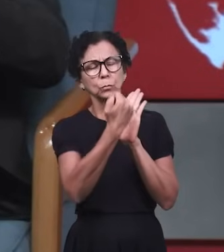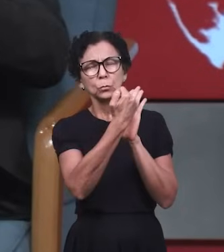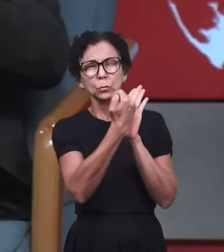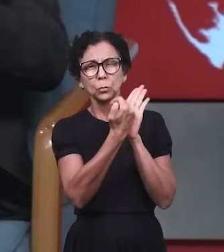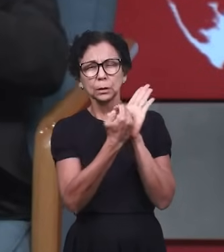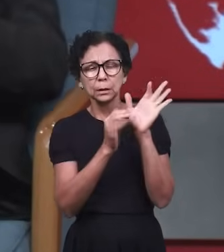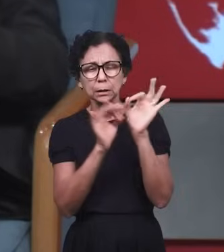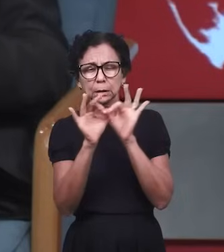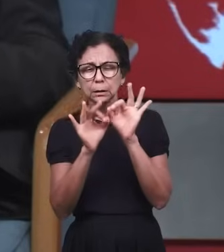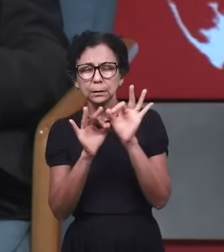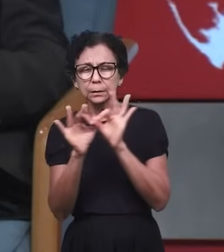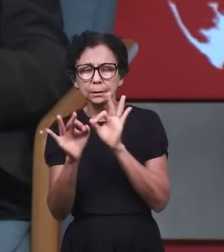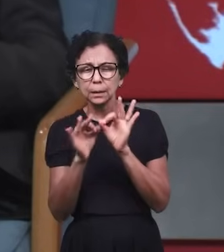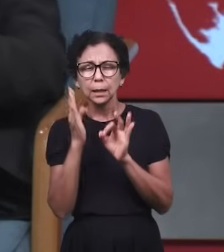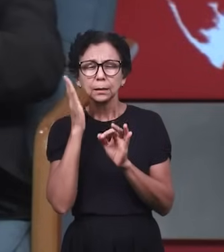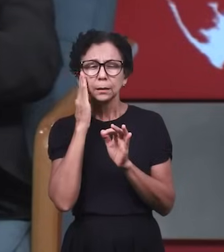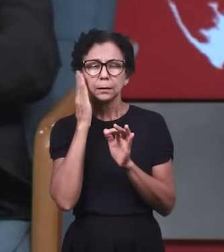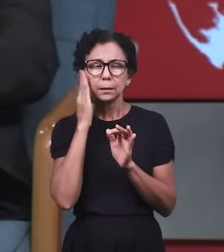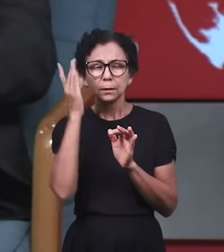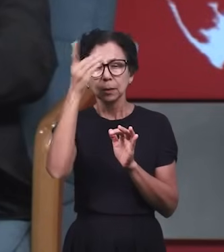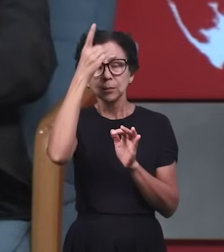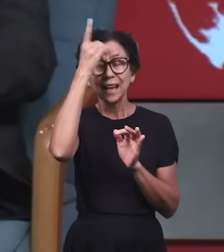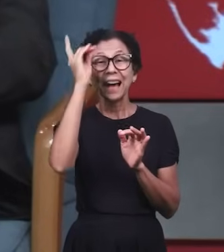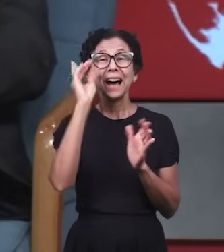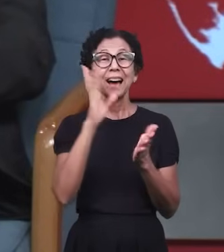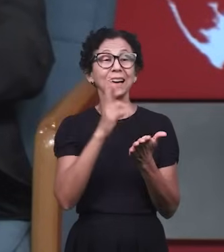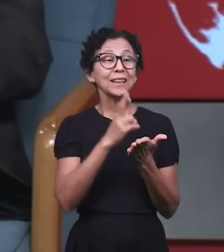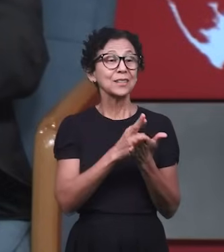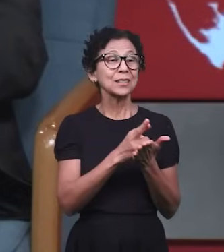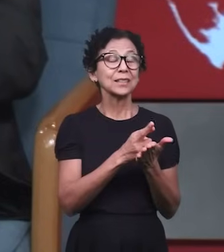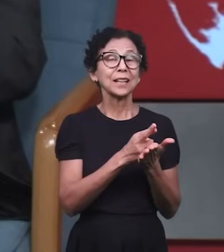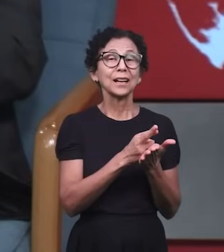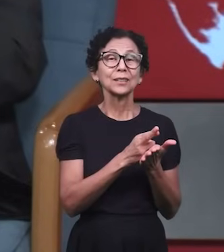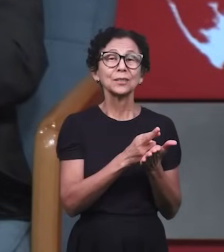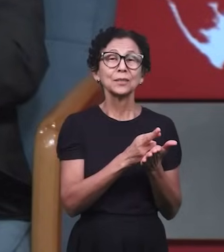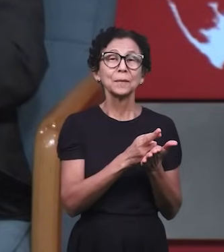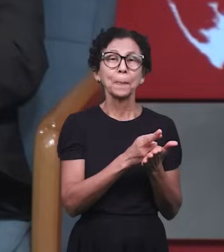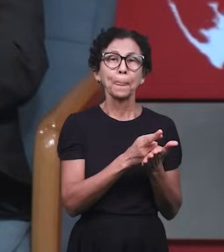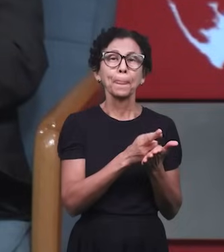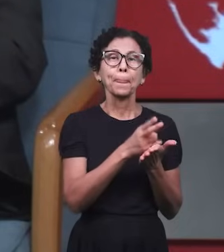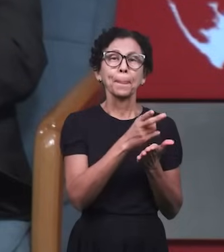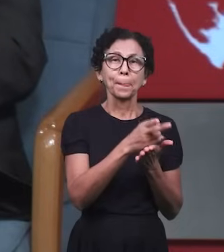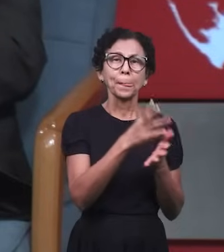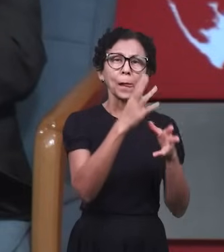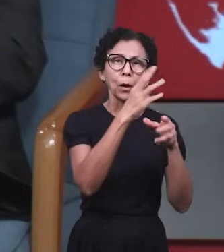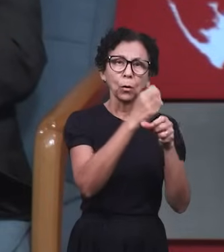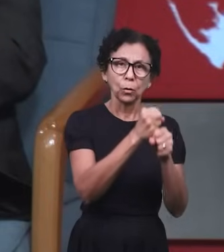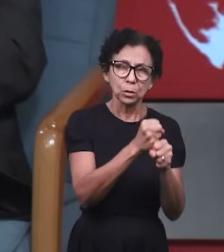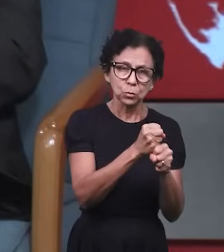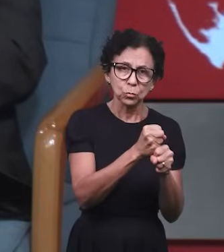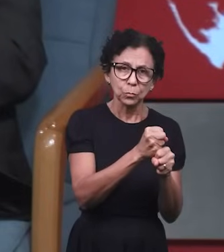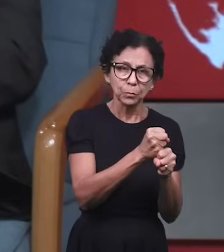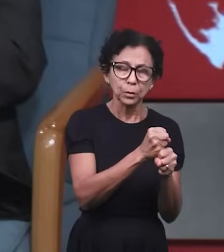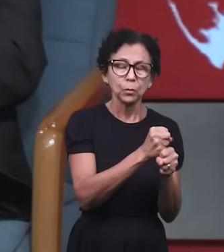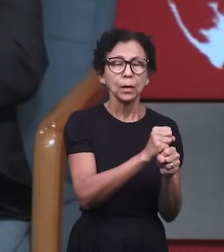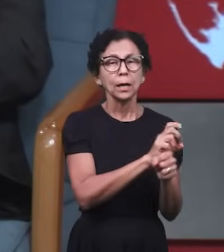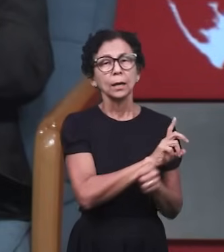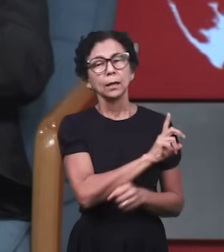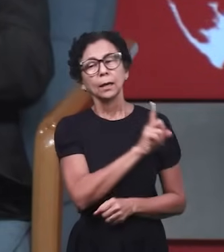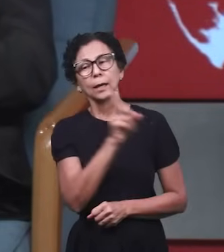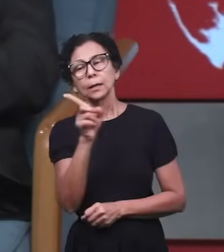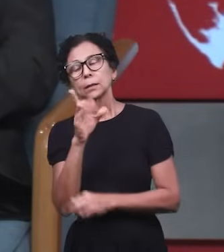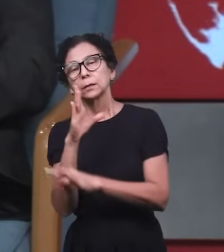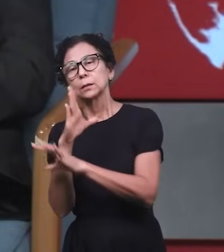discernidos, interpretados direitinho, então, aquele é o resultado da reunião, você vai lá já trazer o